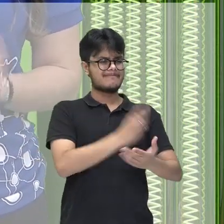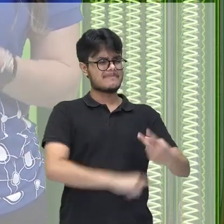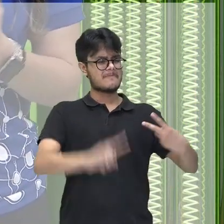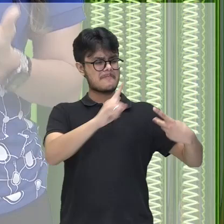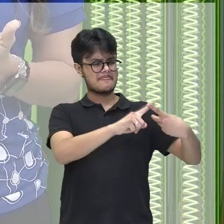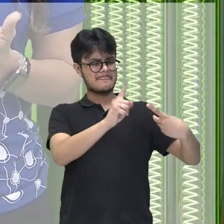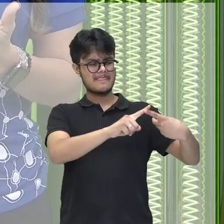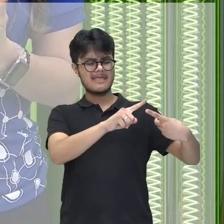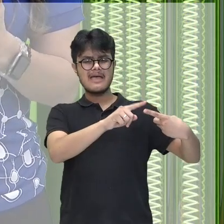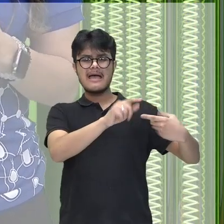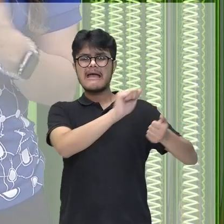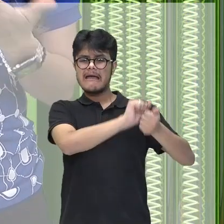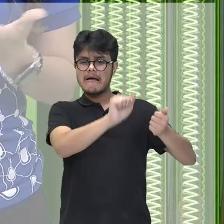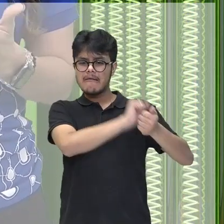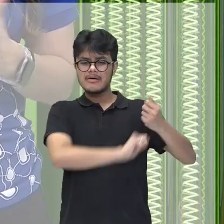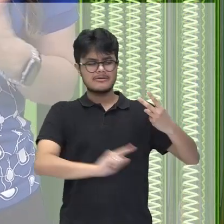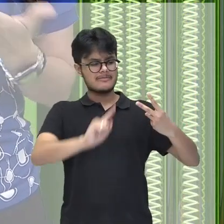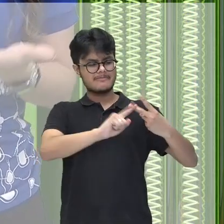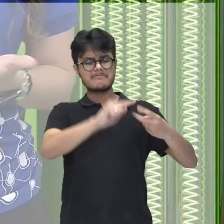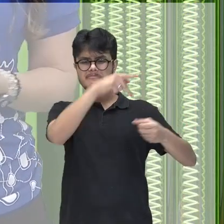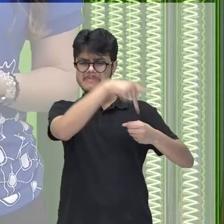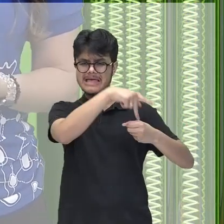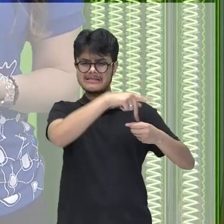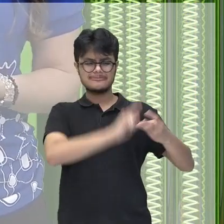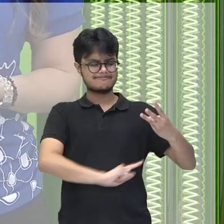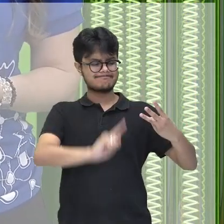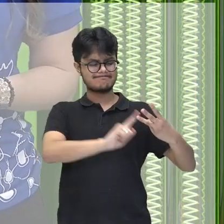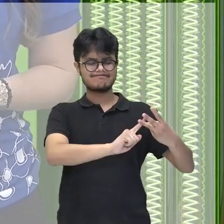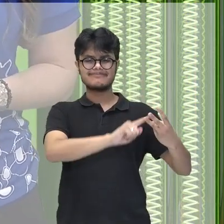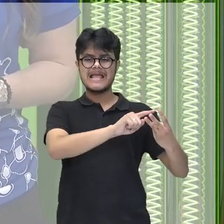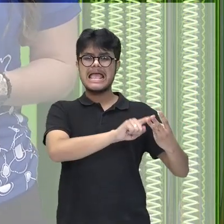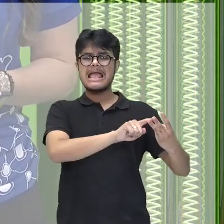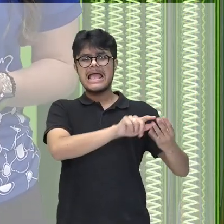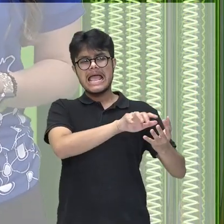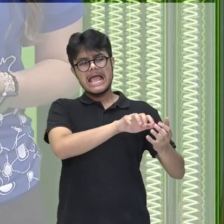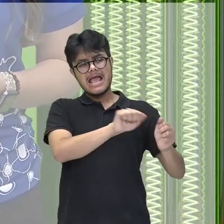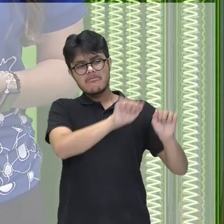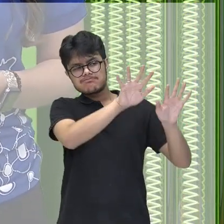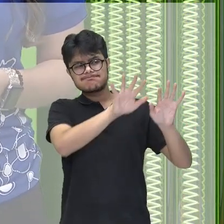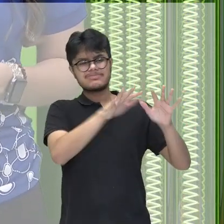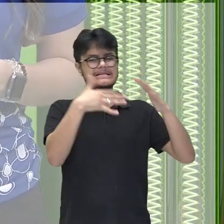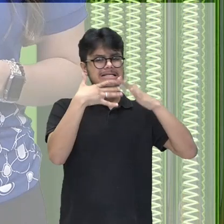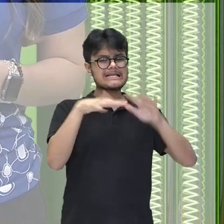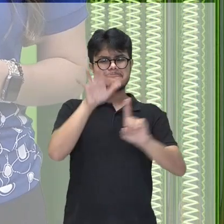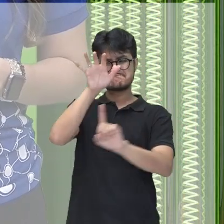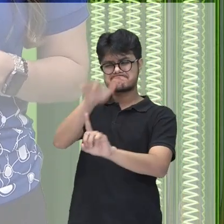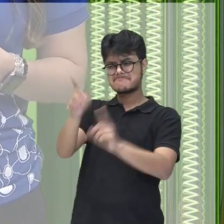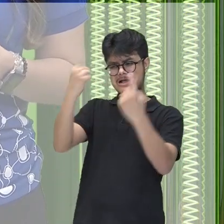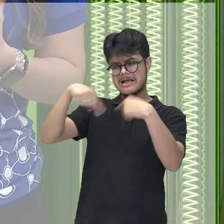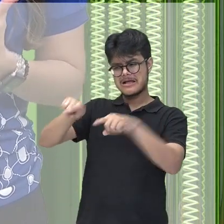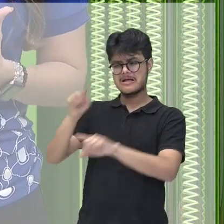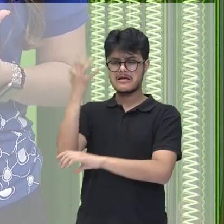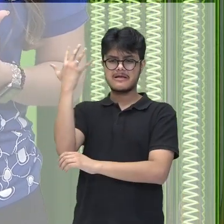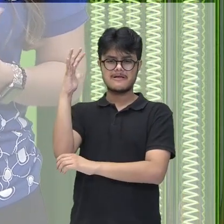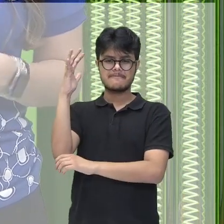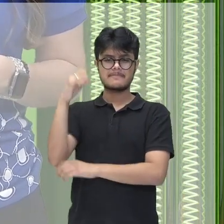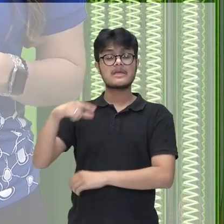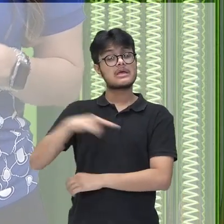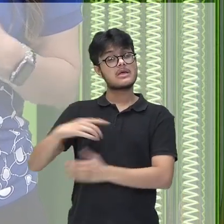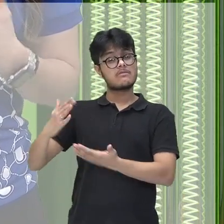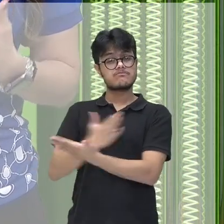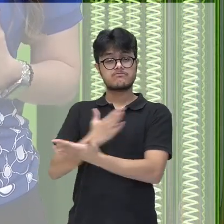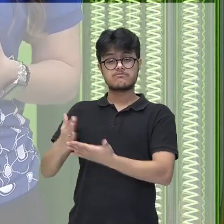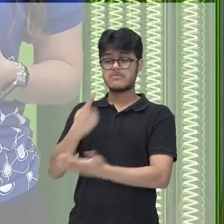fósseis vários prejuízos que podem ser causados, né? Aqui, por exemplo, nós temos a